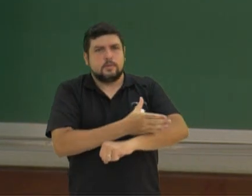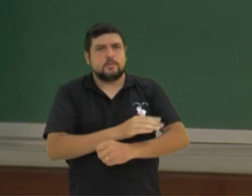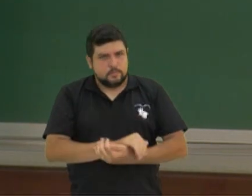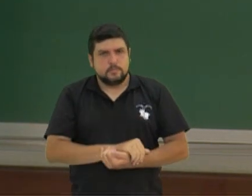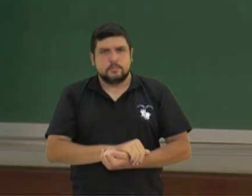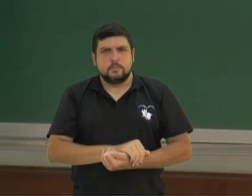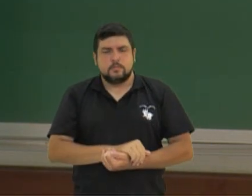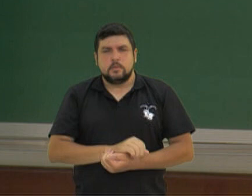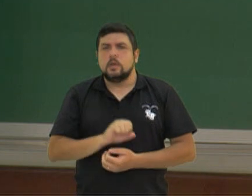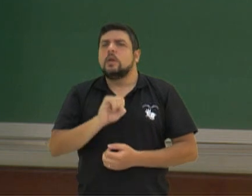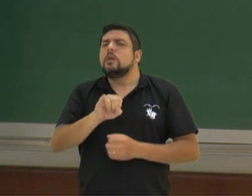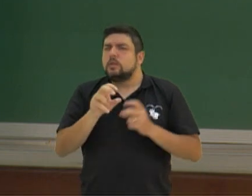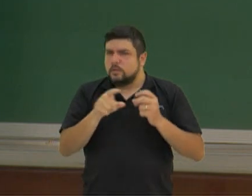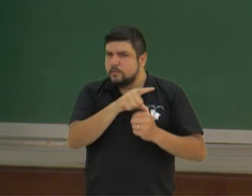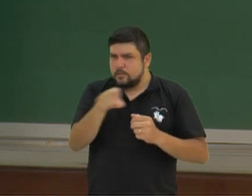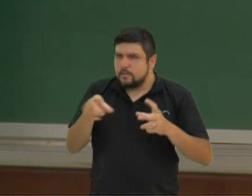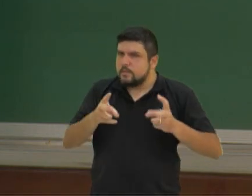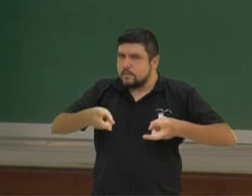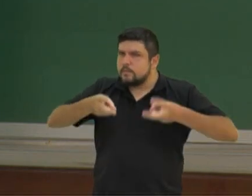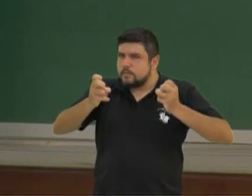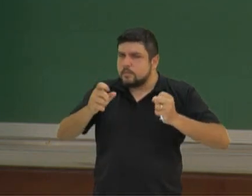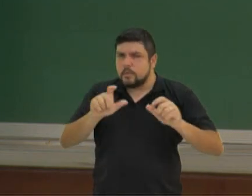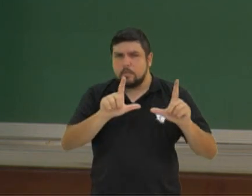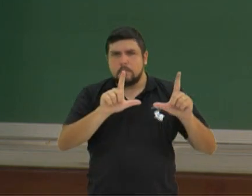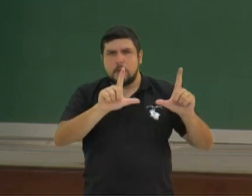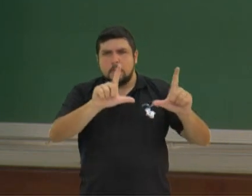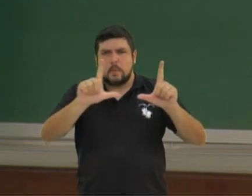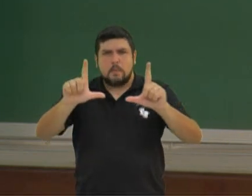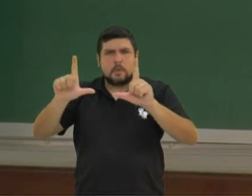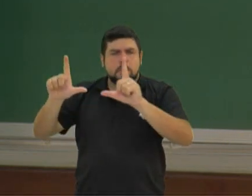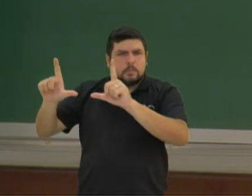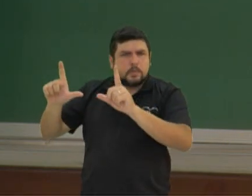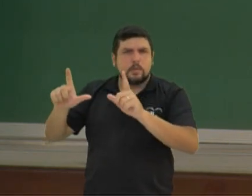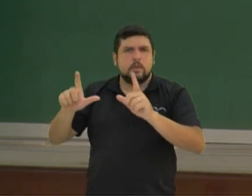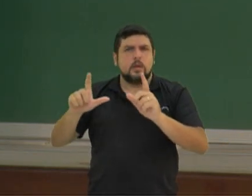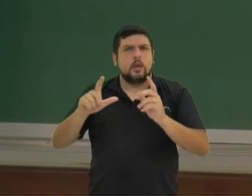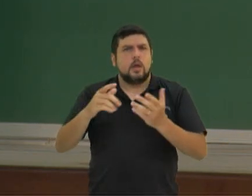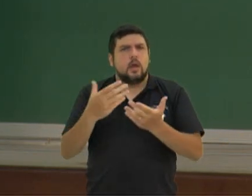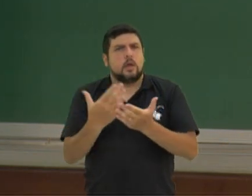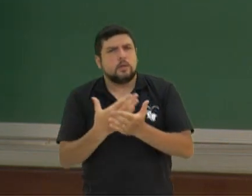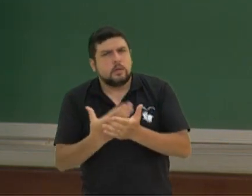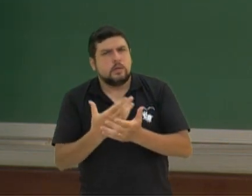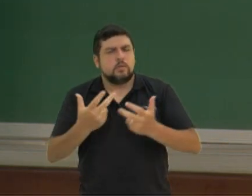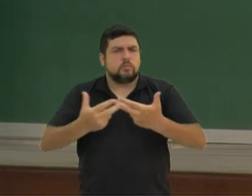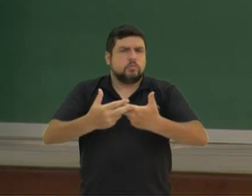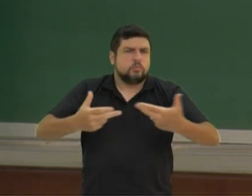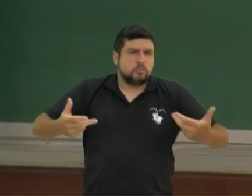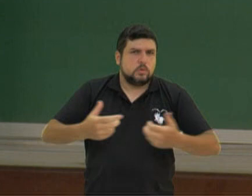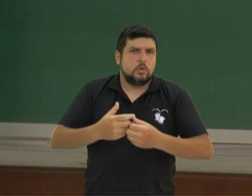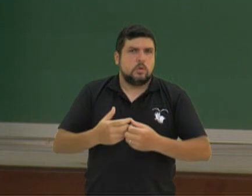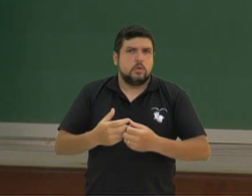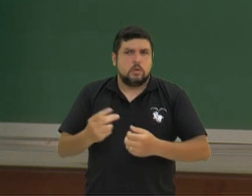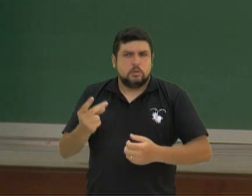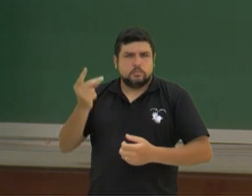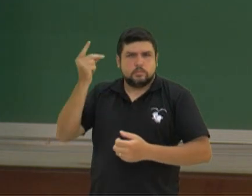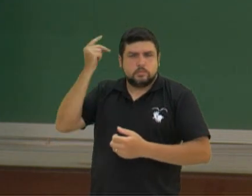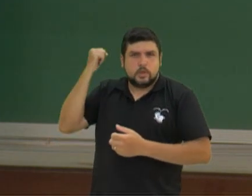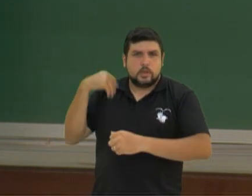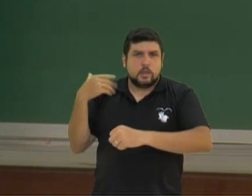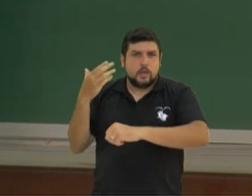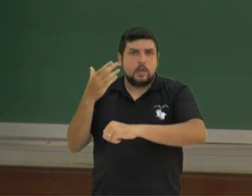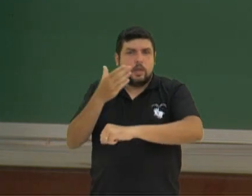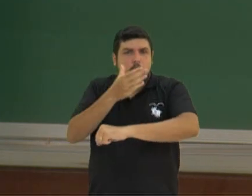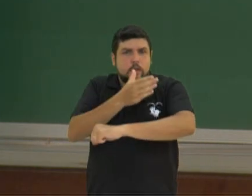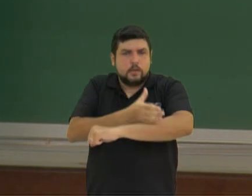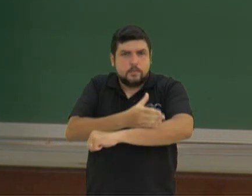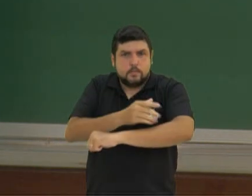observarem, muitas das obras que foram construídas e constituídas durante esse período da